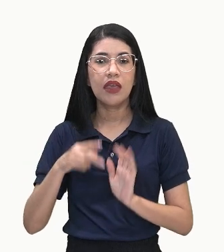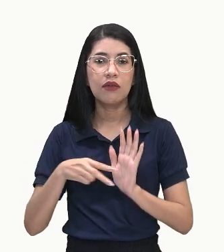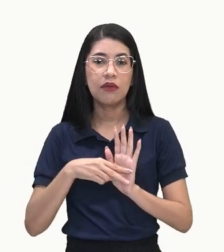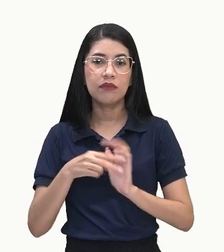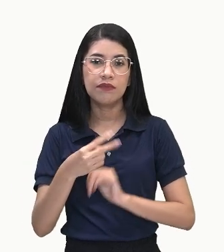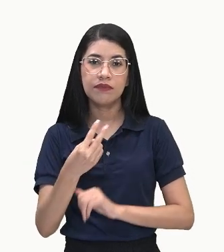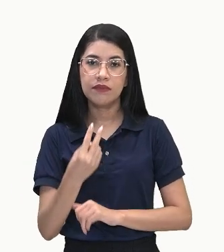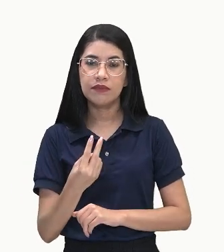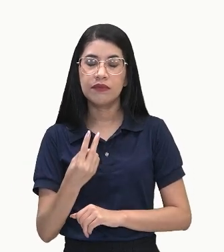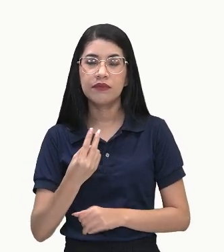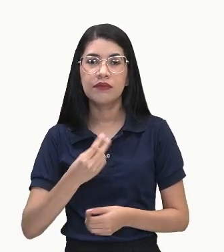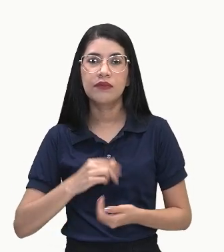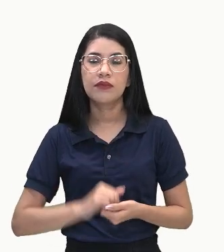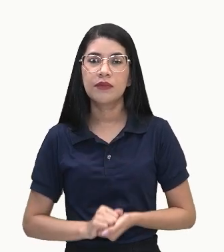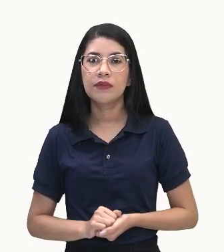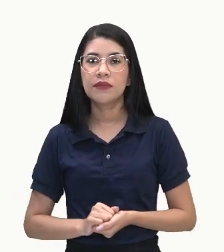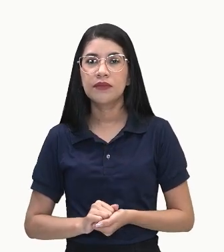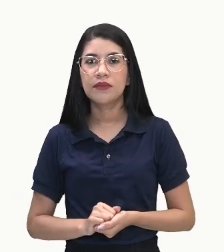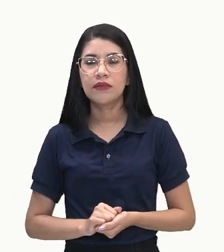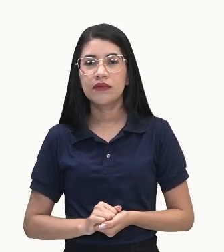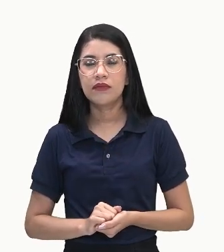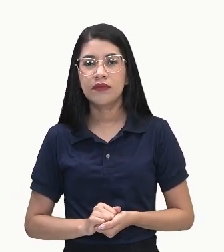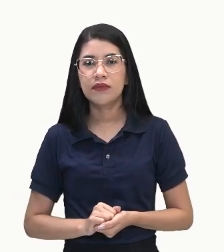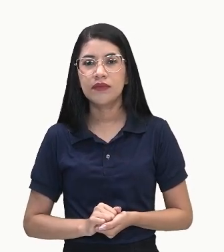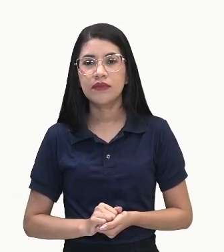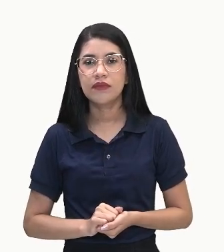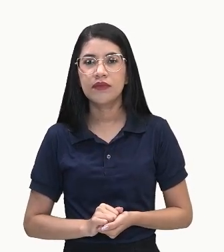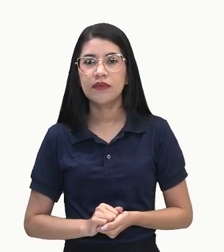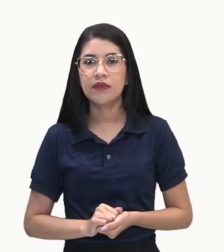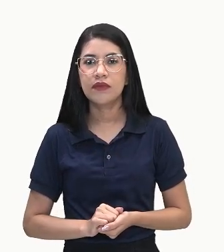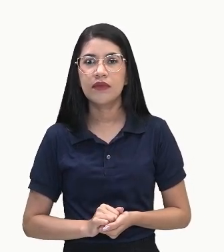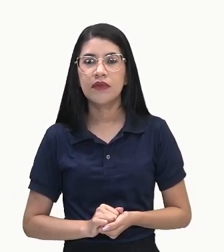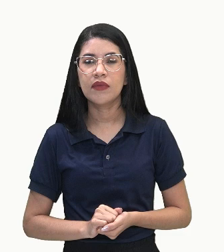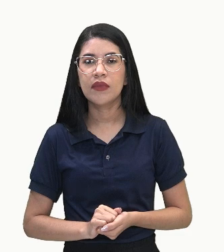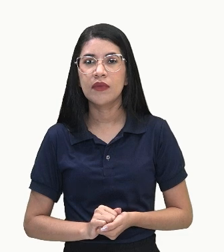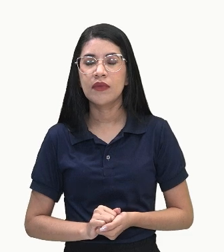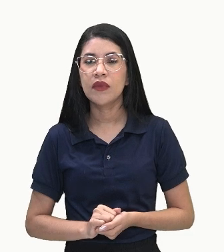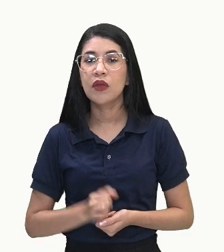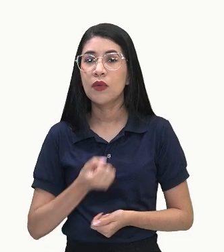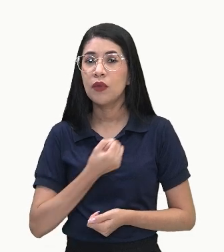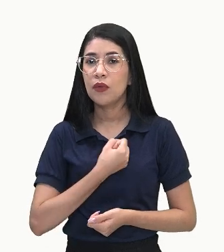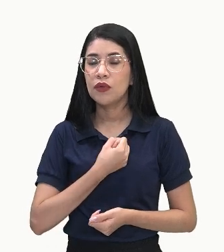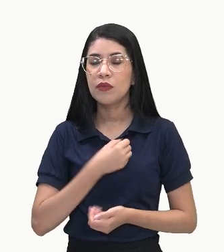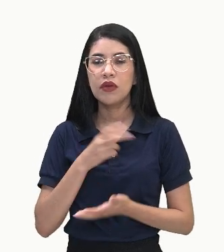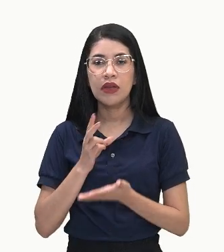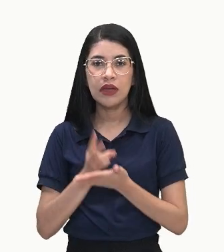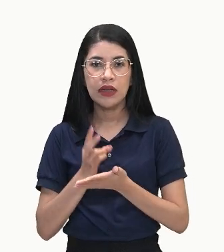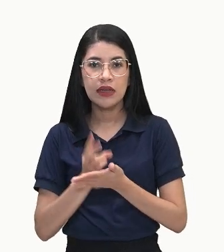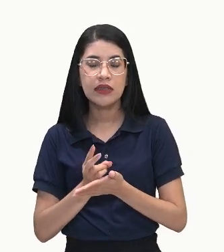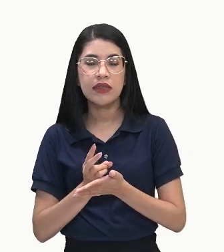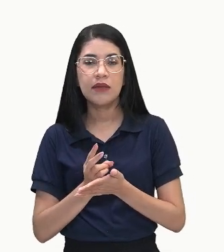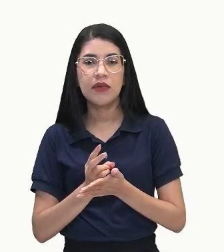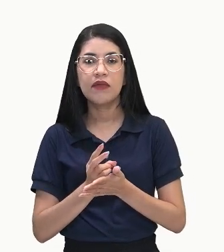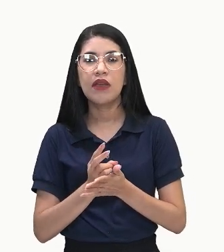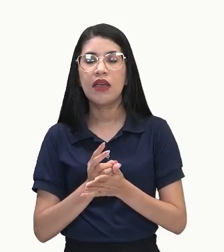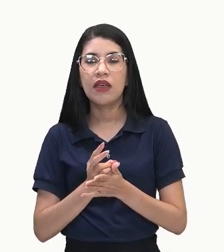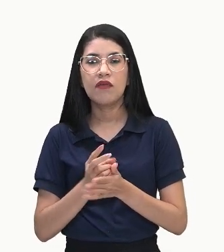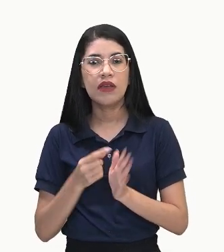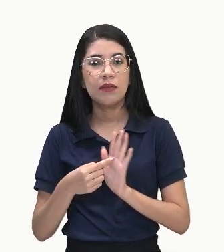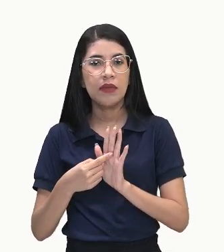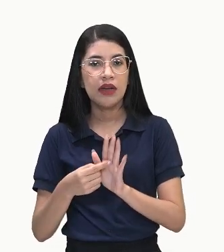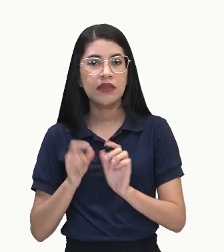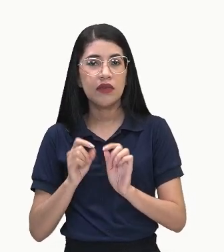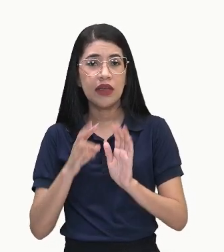2. Tá? A razão, o termo que vai reger essa sequência é o